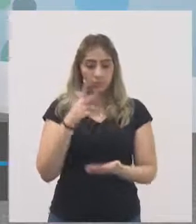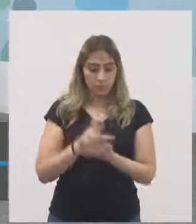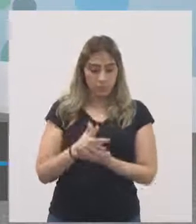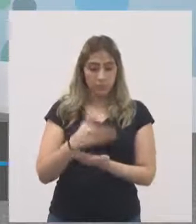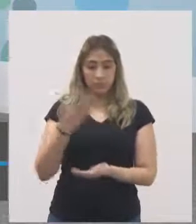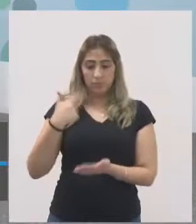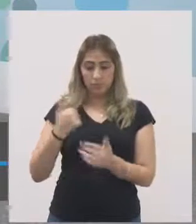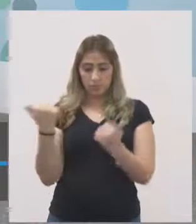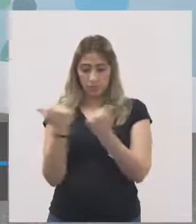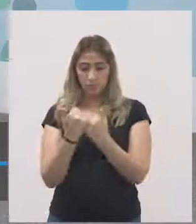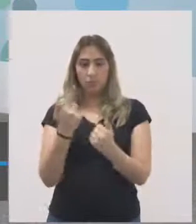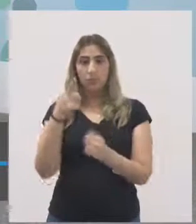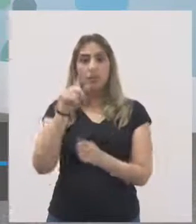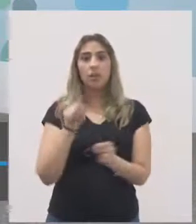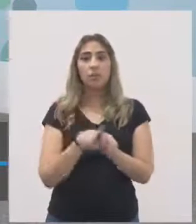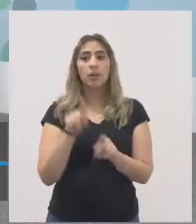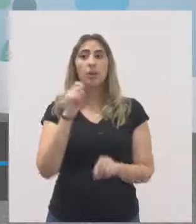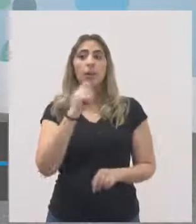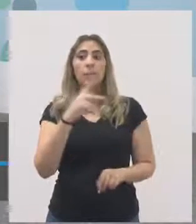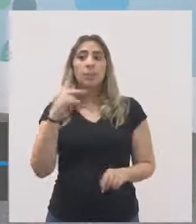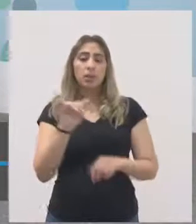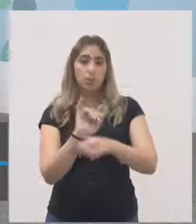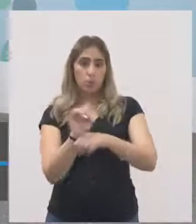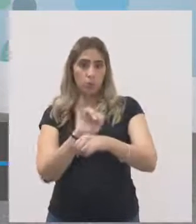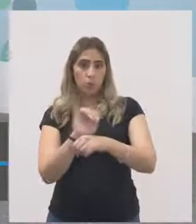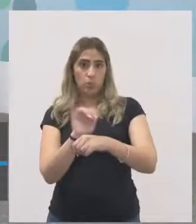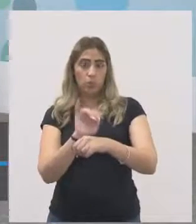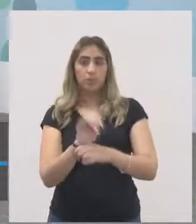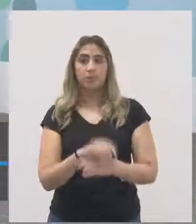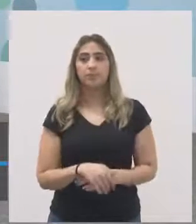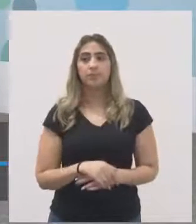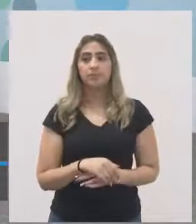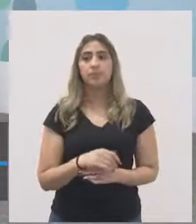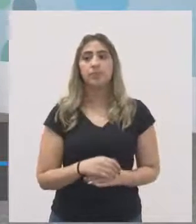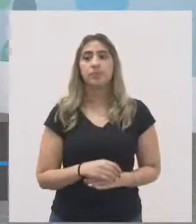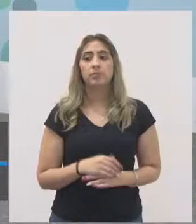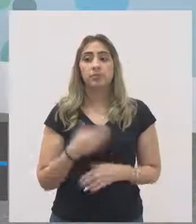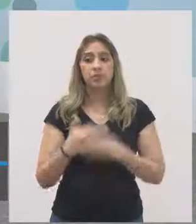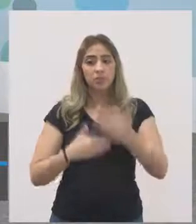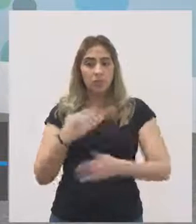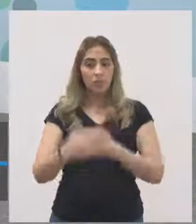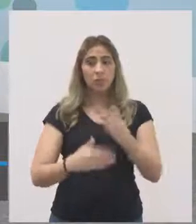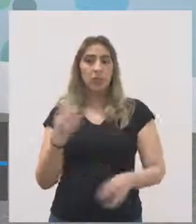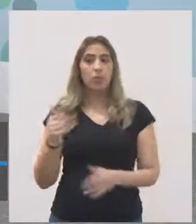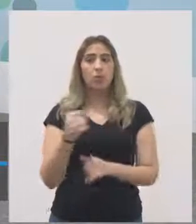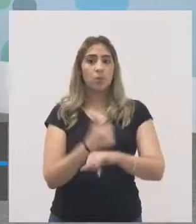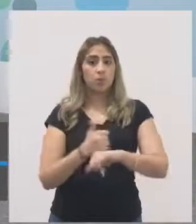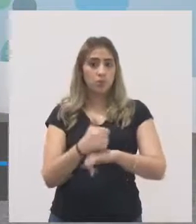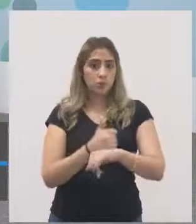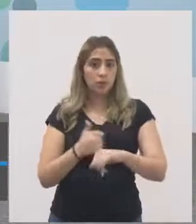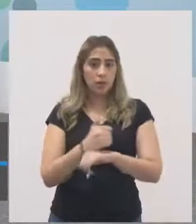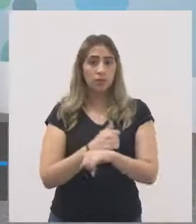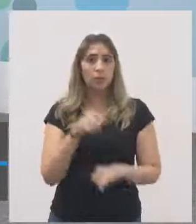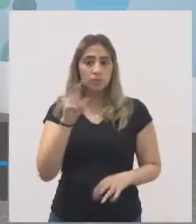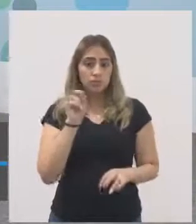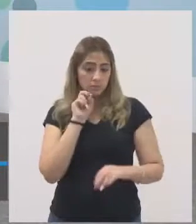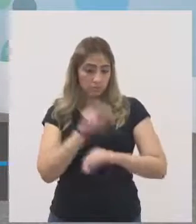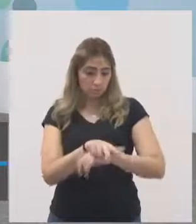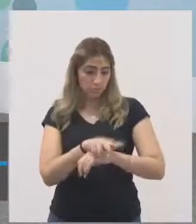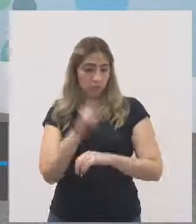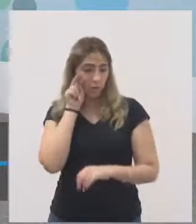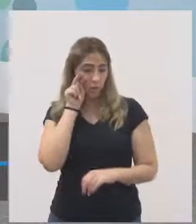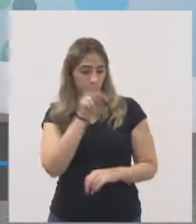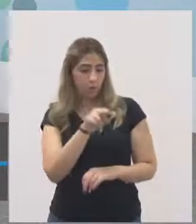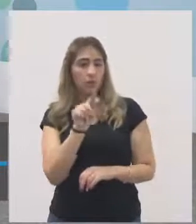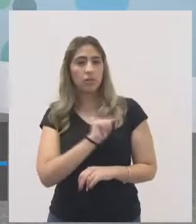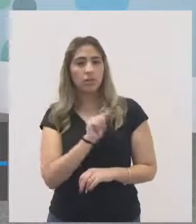repositório ou no YouTube, canal Desenvolvimento Profissional. Se vocês entrarem lá, tem